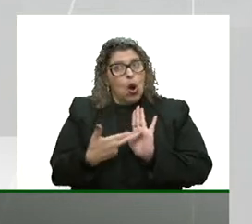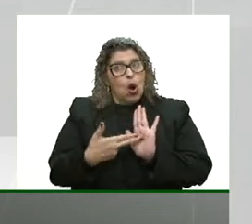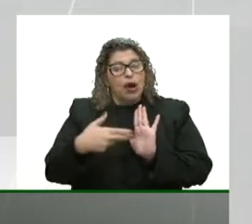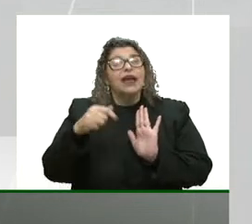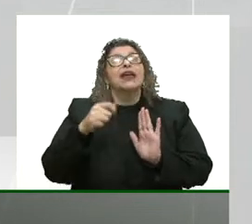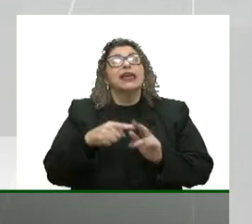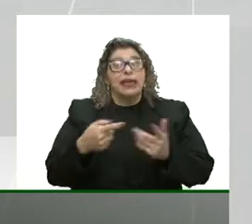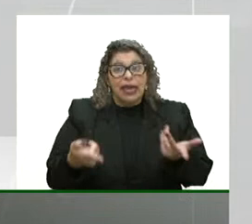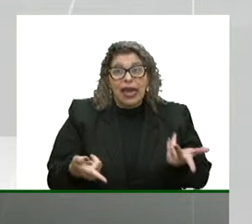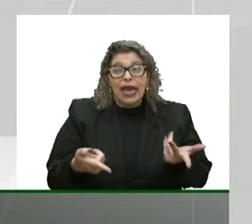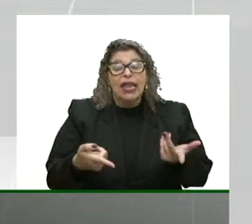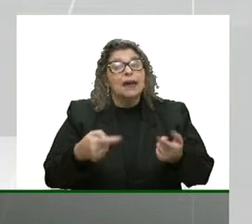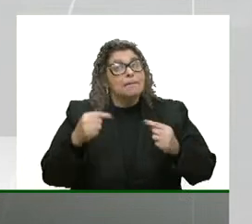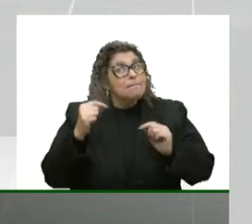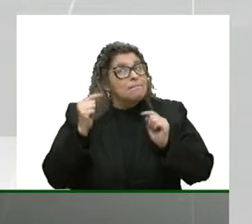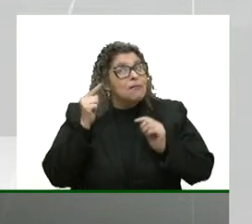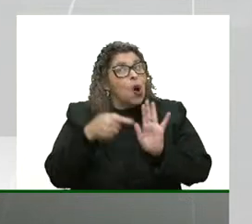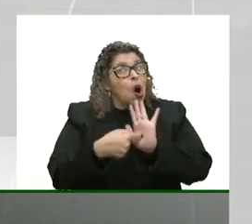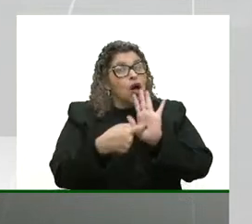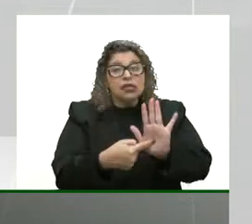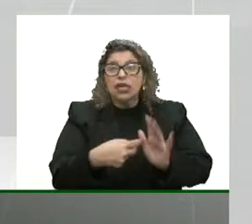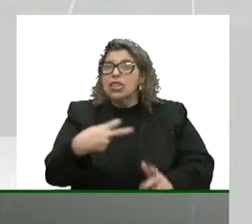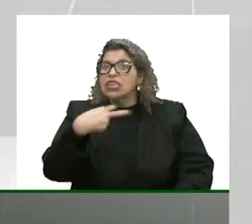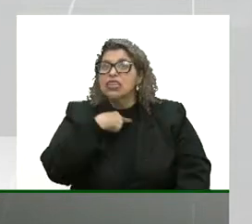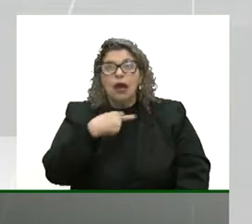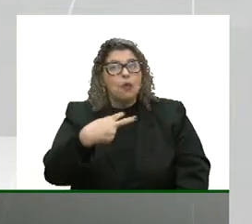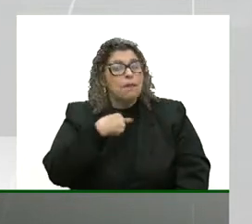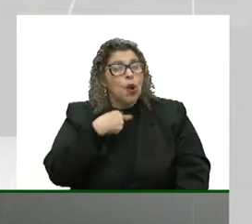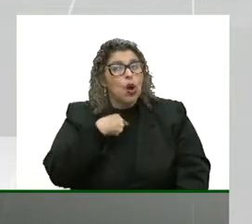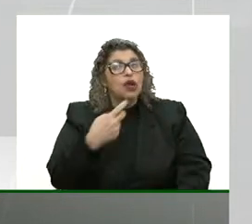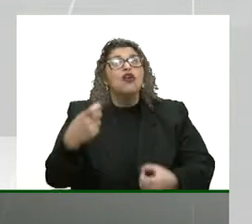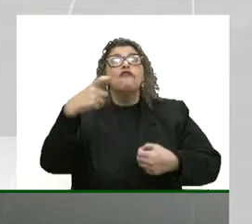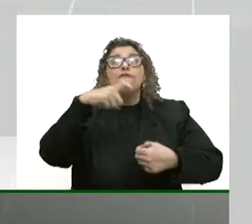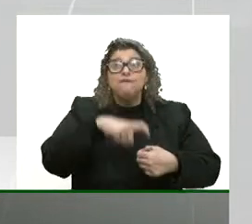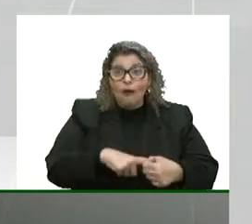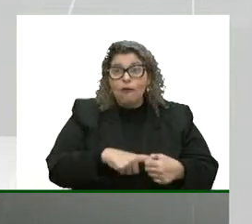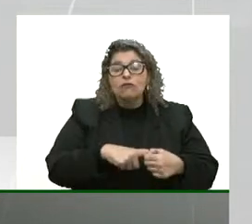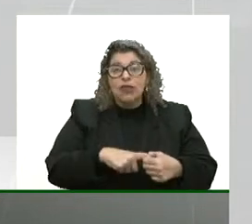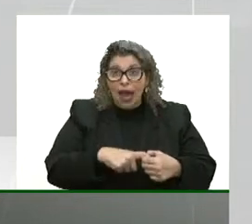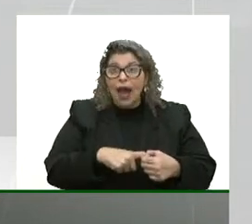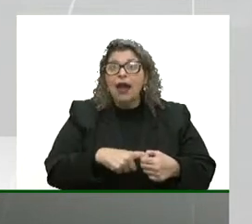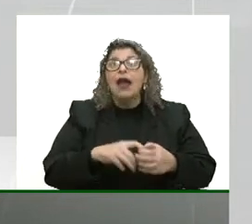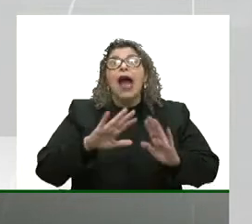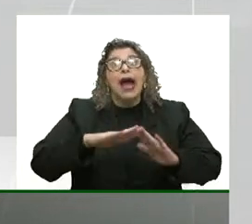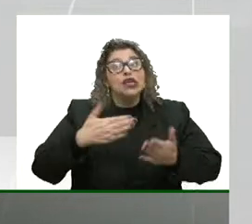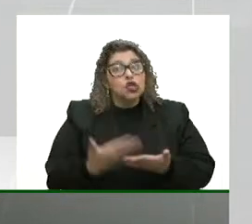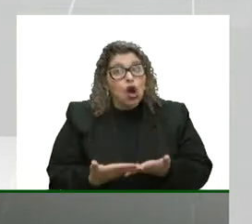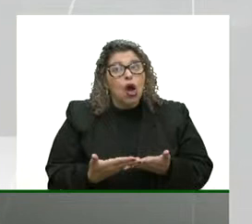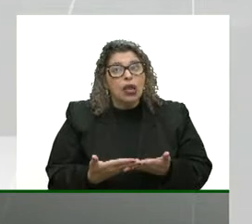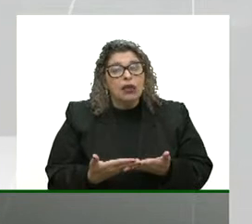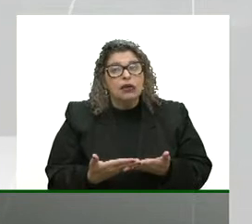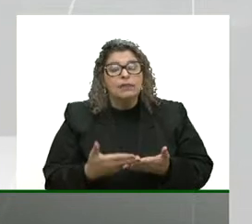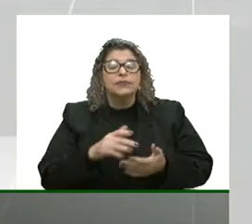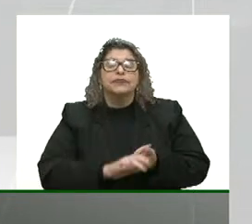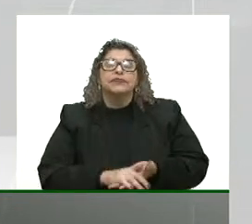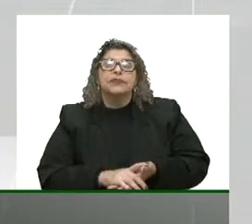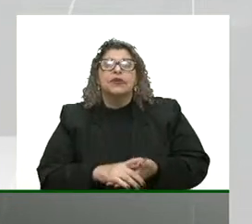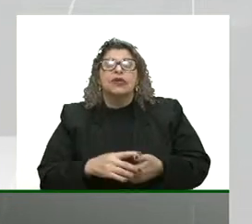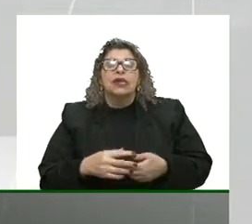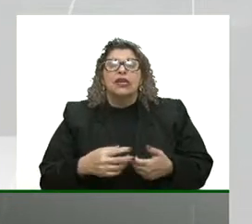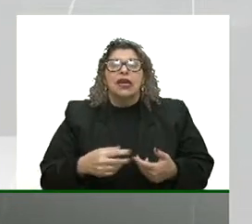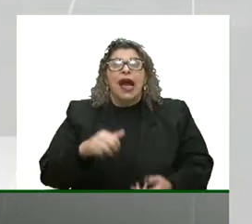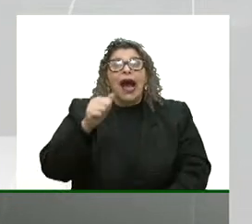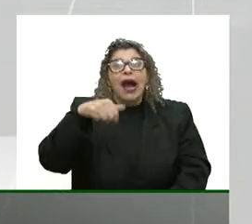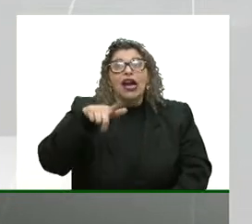mostra que não dá para voltar. Angela Merkel fez um discurso agora para a Europa. Atenção, nós